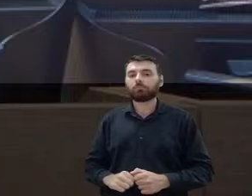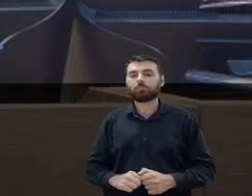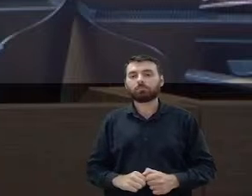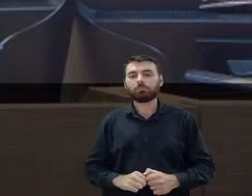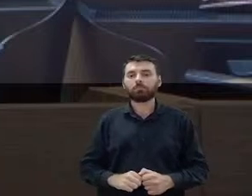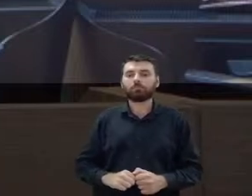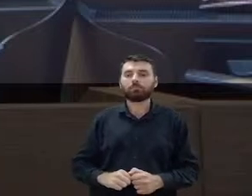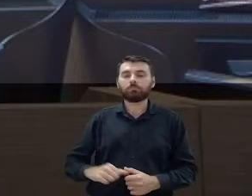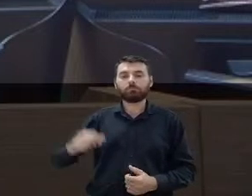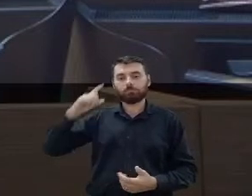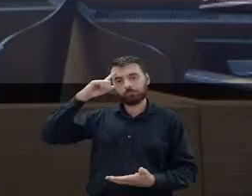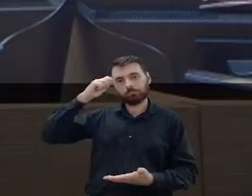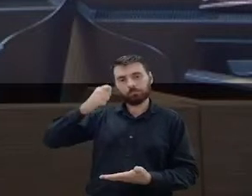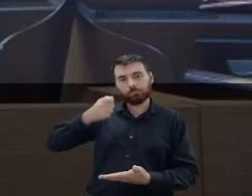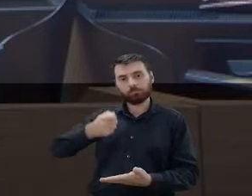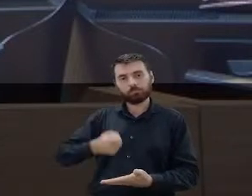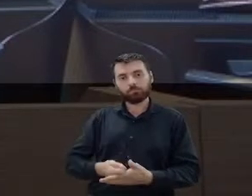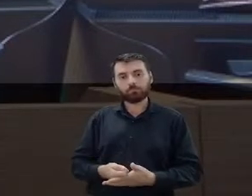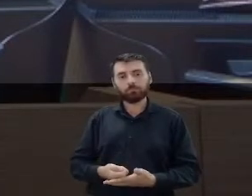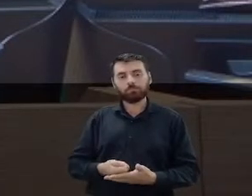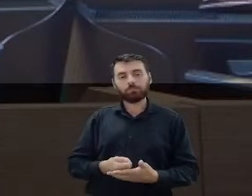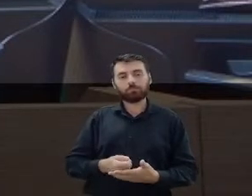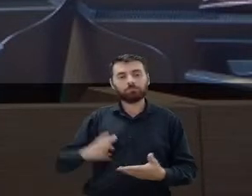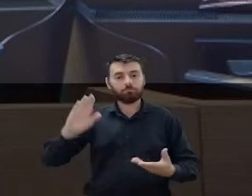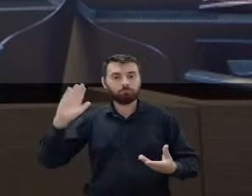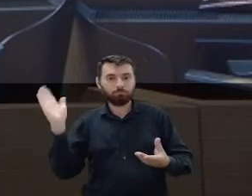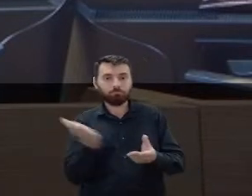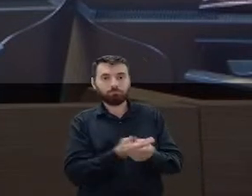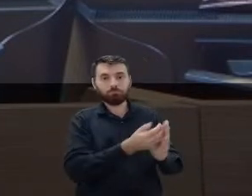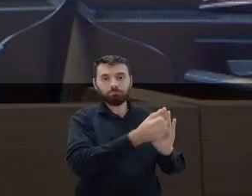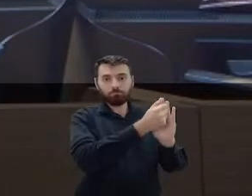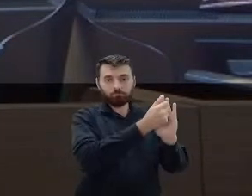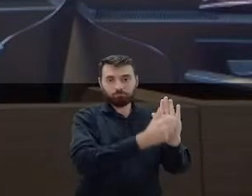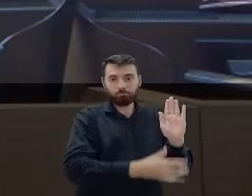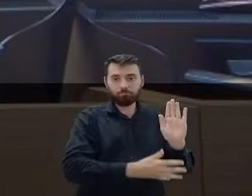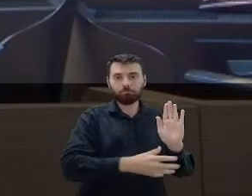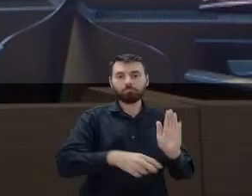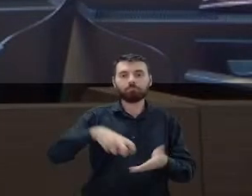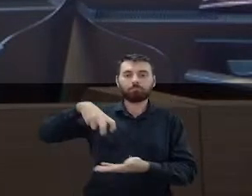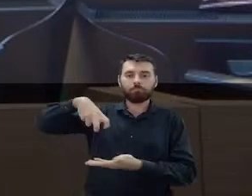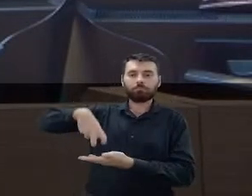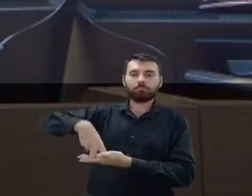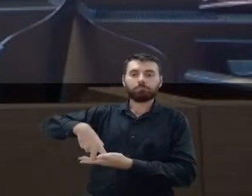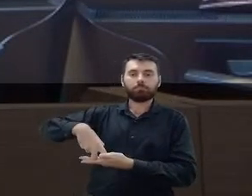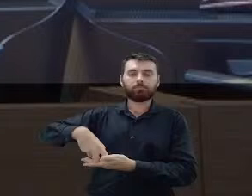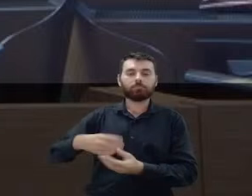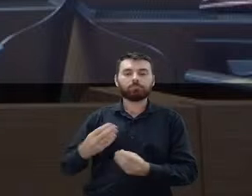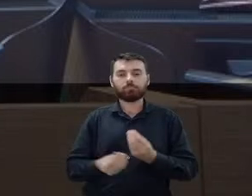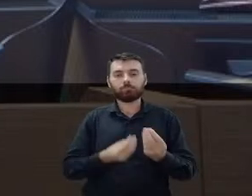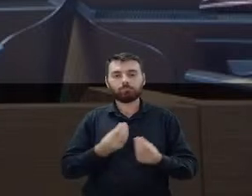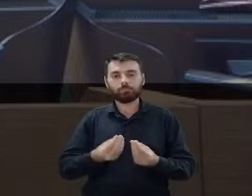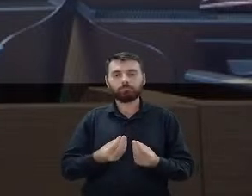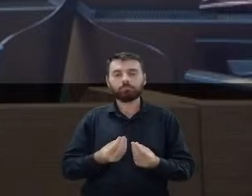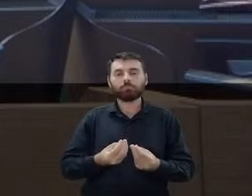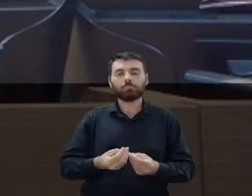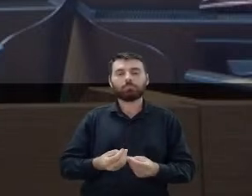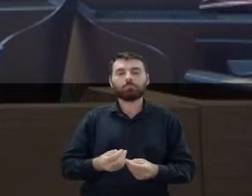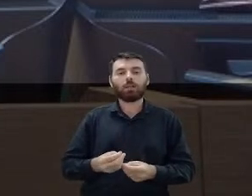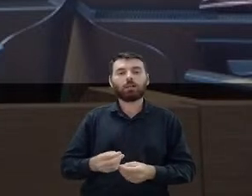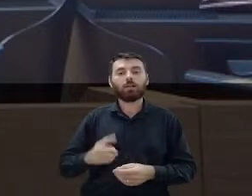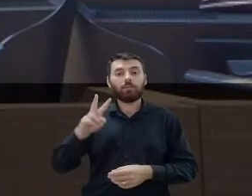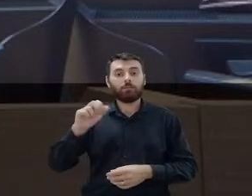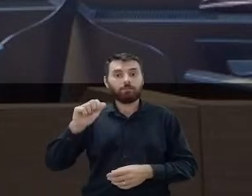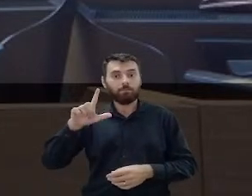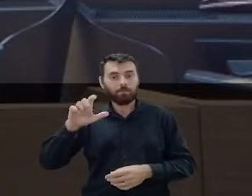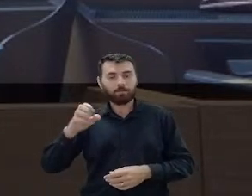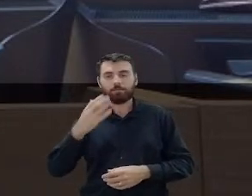Constou da decisão de embargo de declaração da sentença exequenda. Omissão, reflexo do vale alimentação. Alegou a